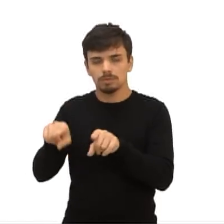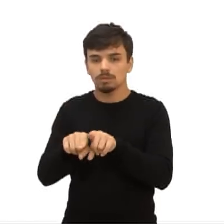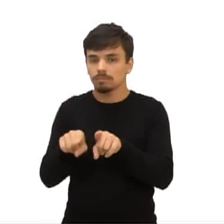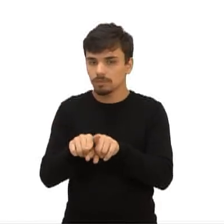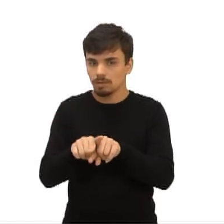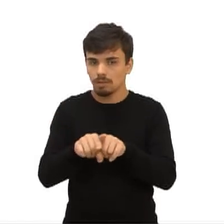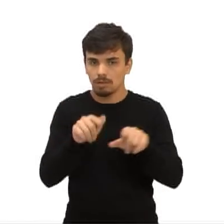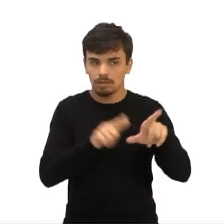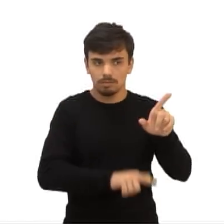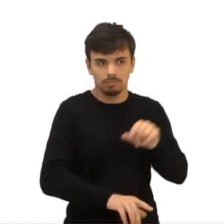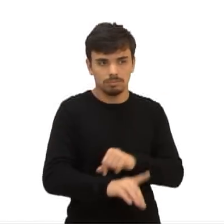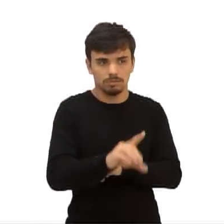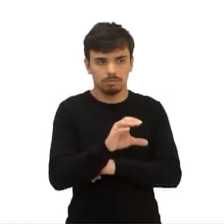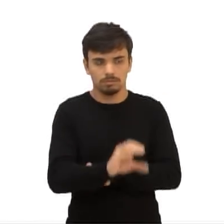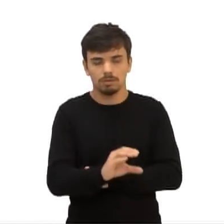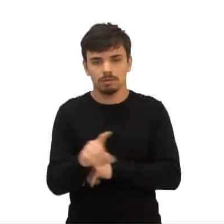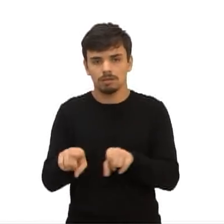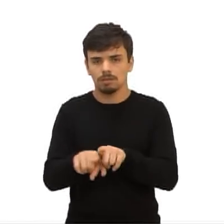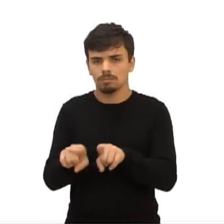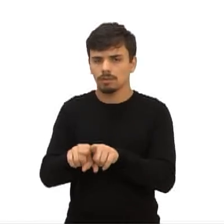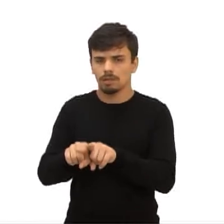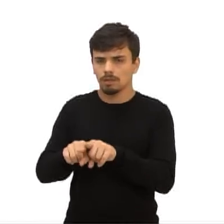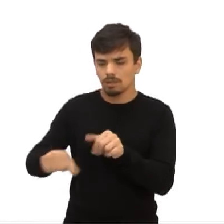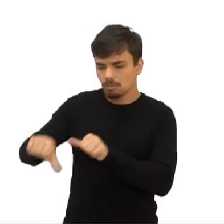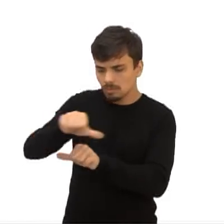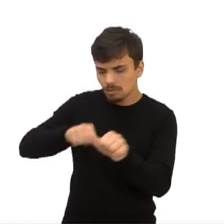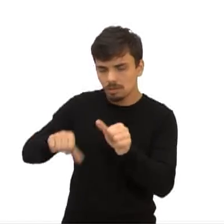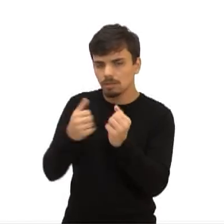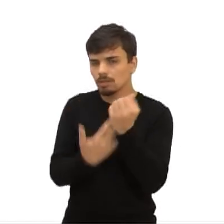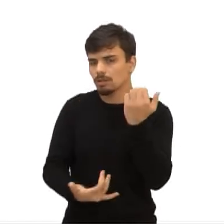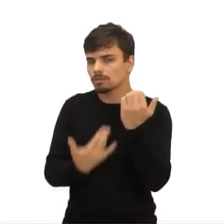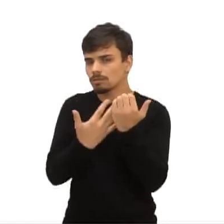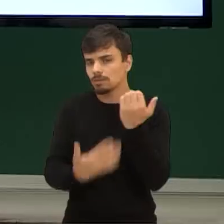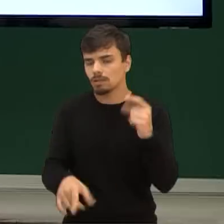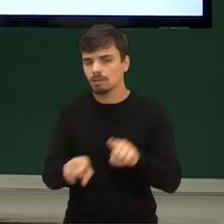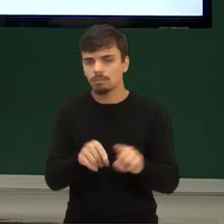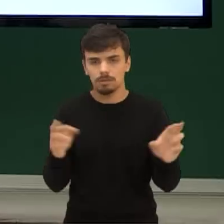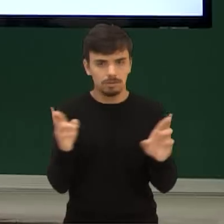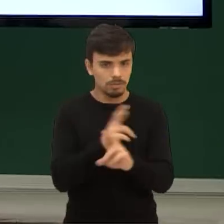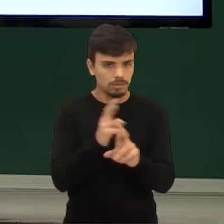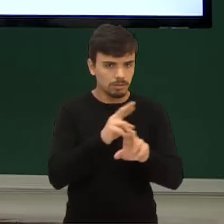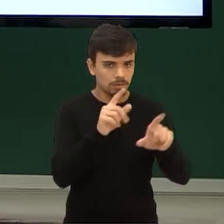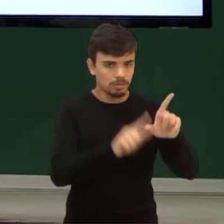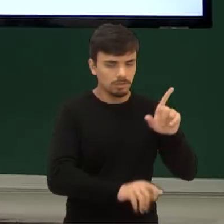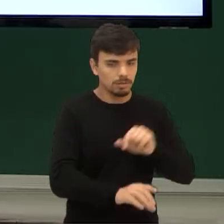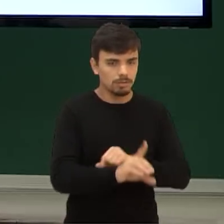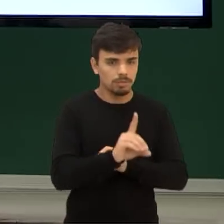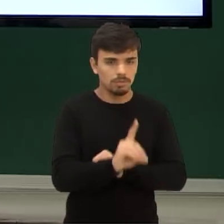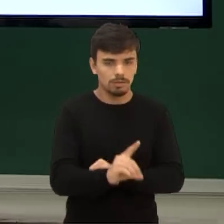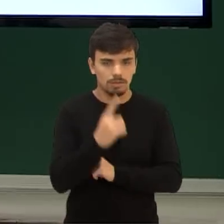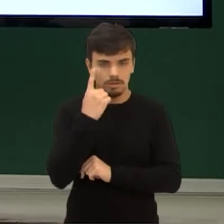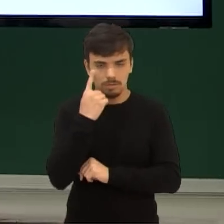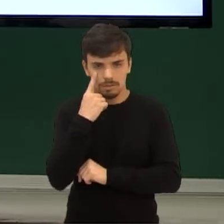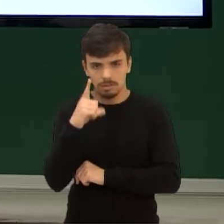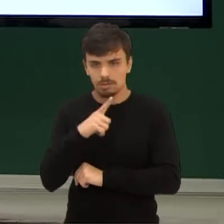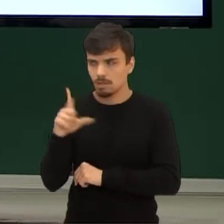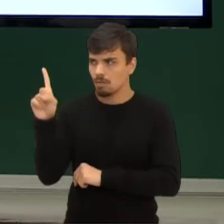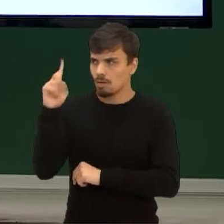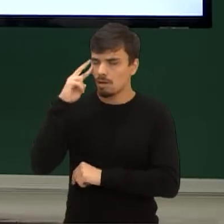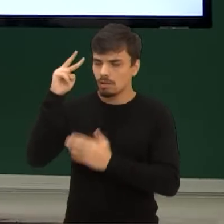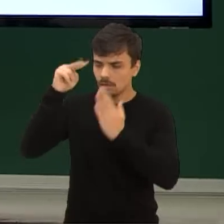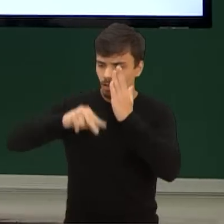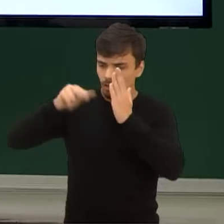transfusão sanguínea, ou a opção D, relacionada à transmissão de caracteres